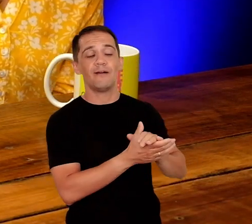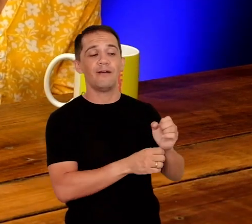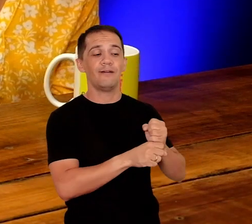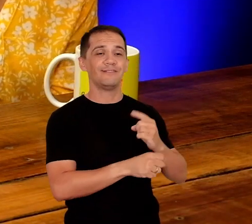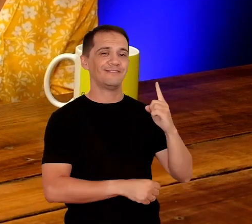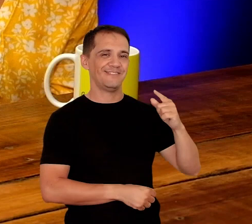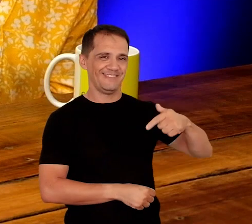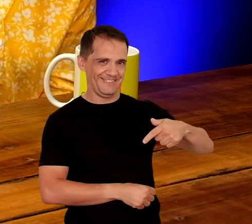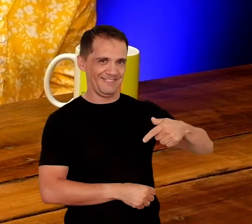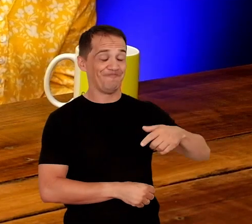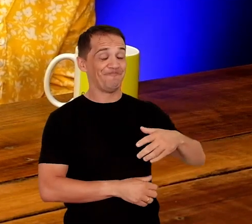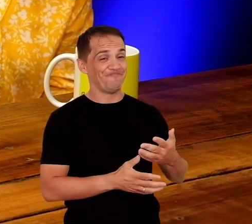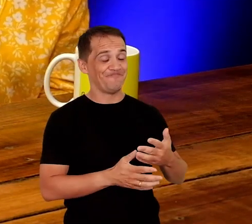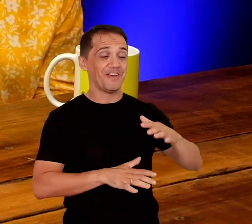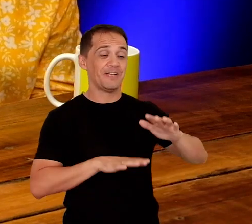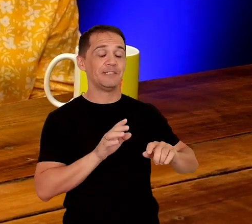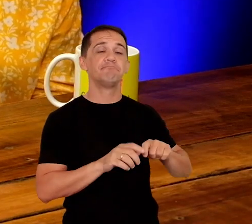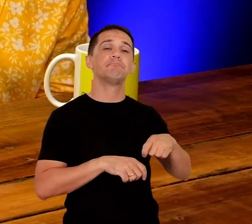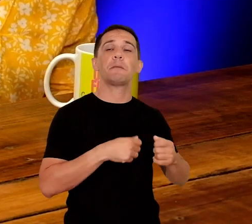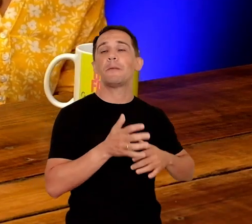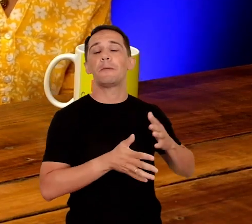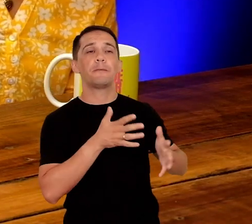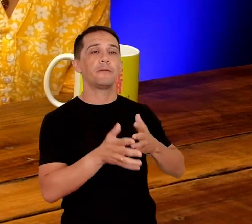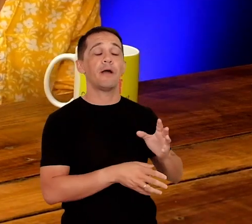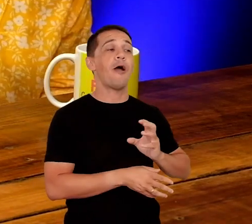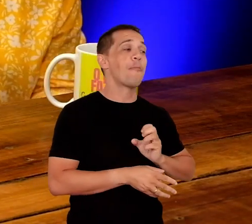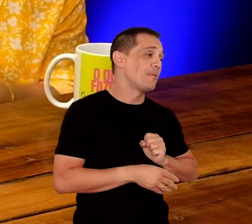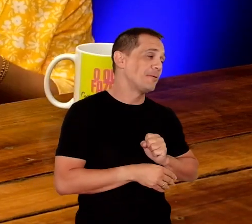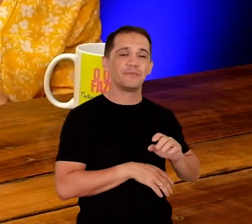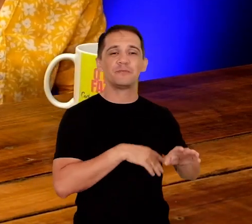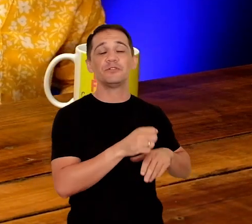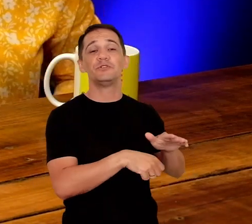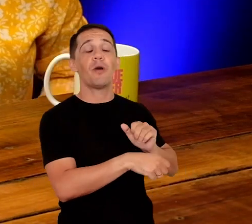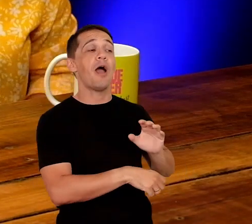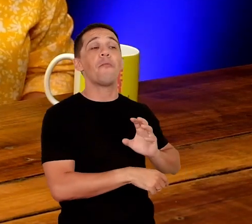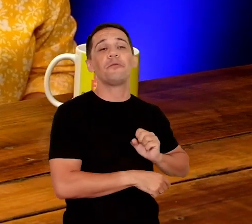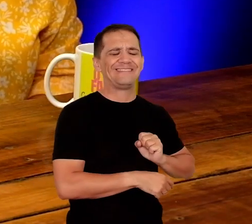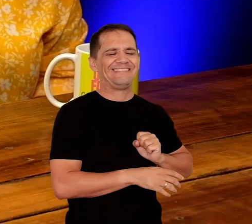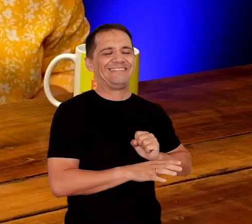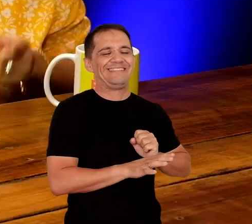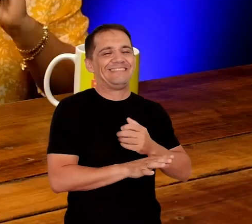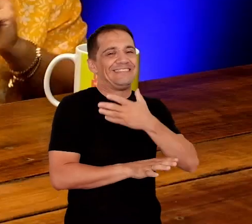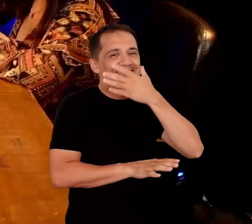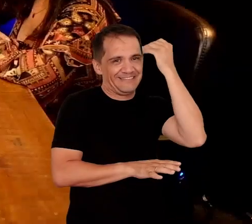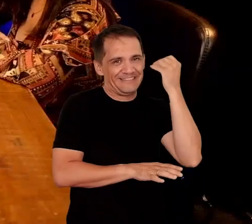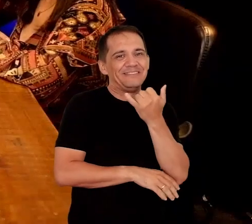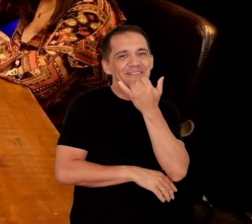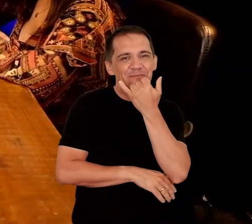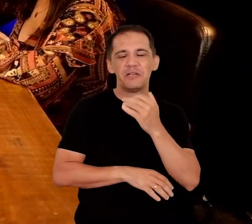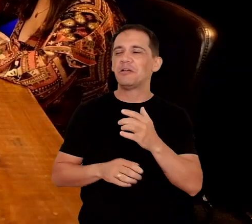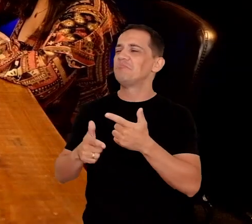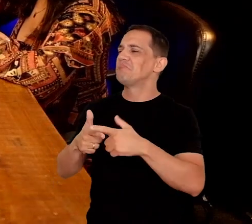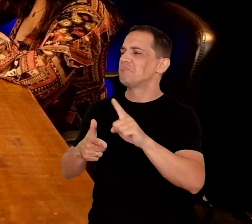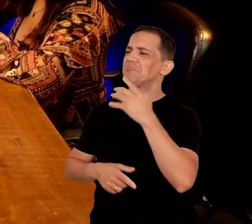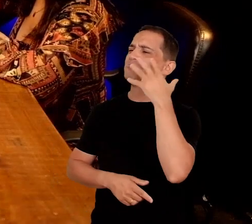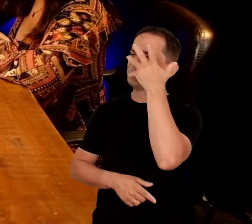casados há 17 anos. Uhum. Então, às vezes, me desculpem aí se chamar de amor, a gente esquece, a gente tenta não chamar. Pode chamar,